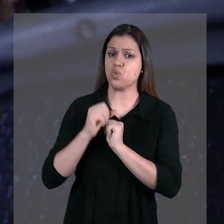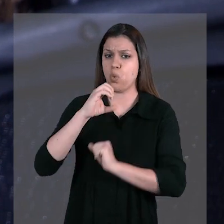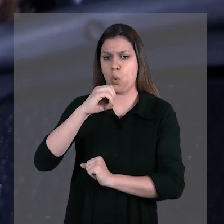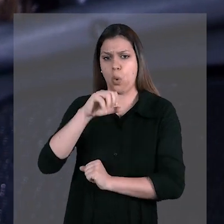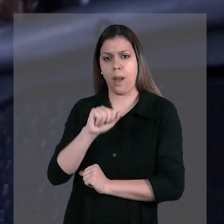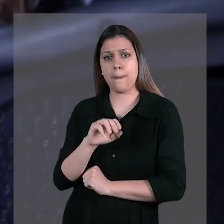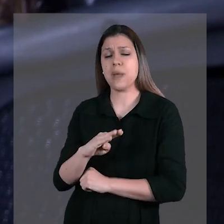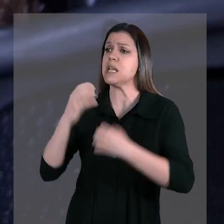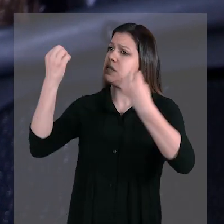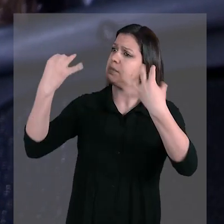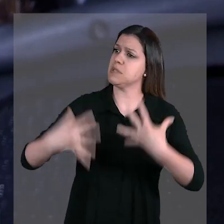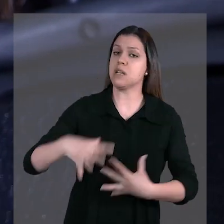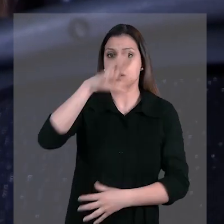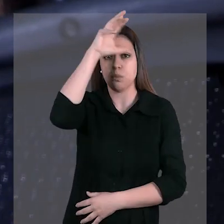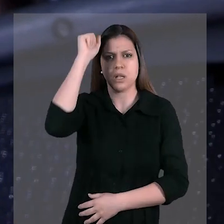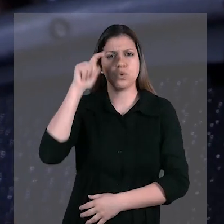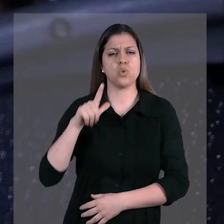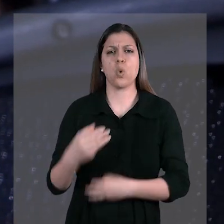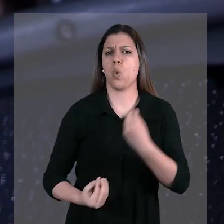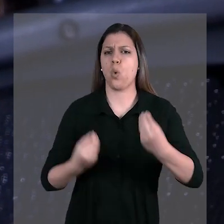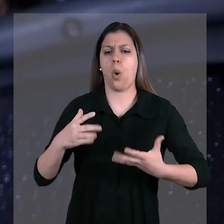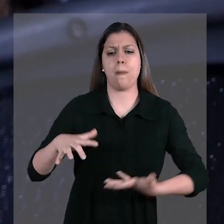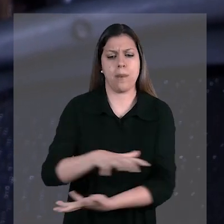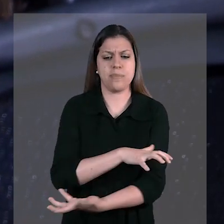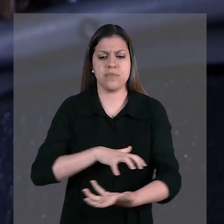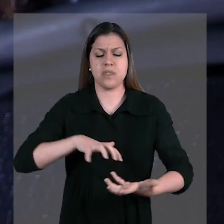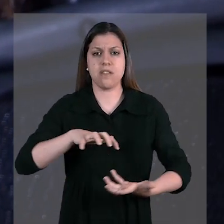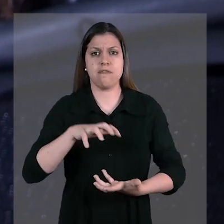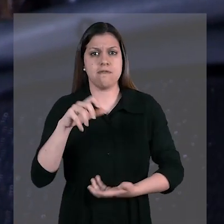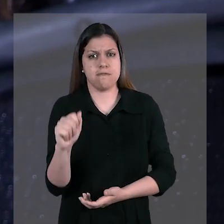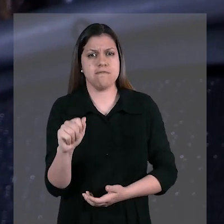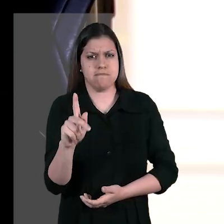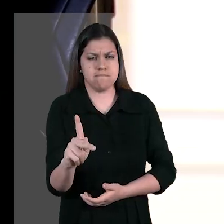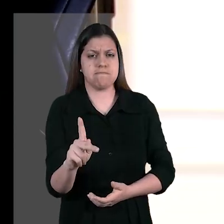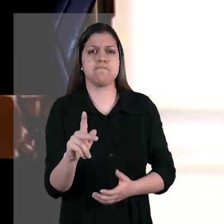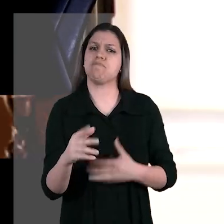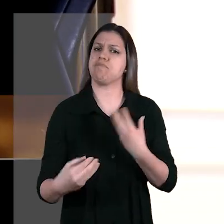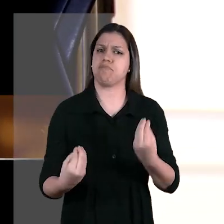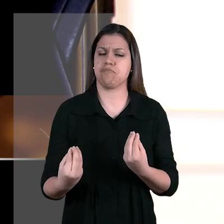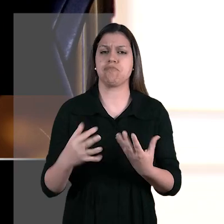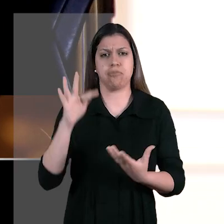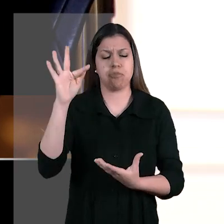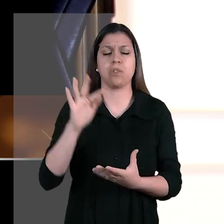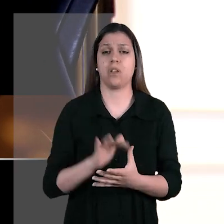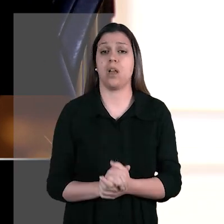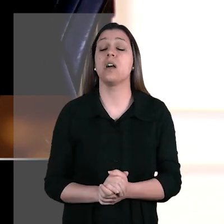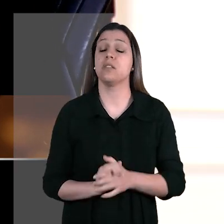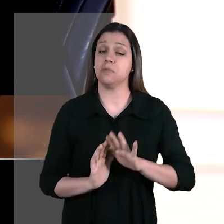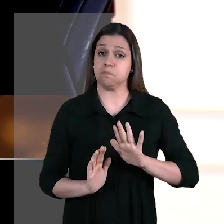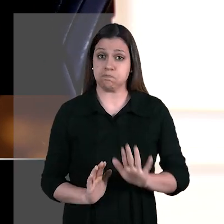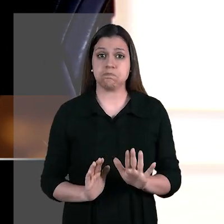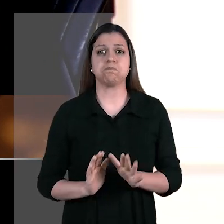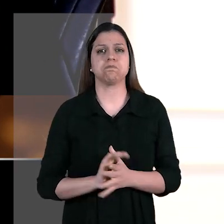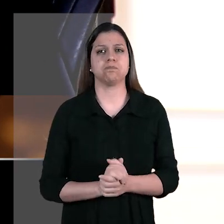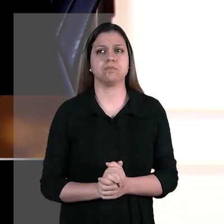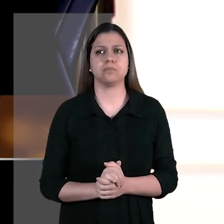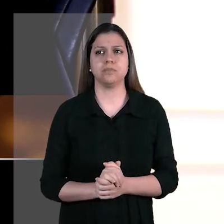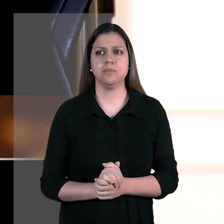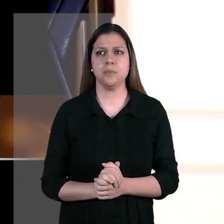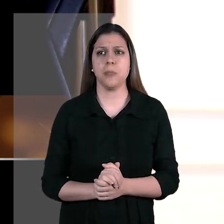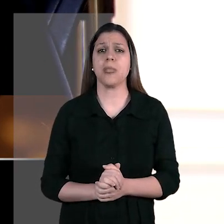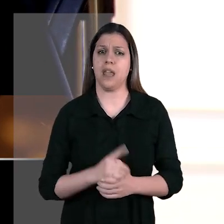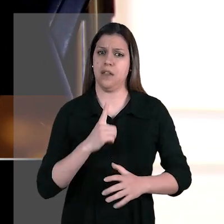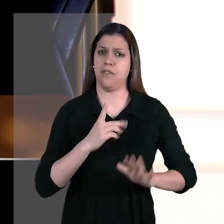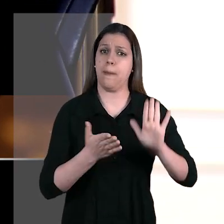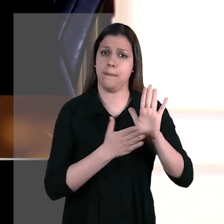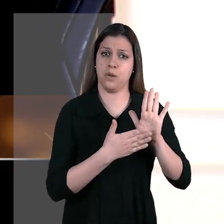população do Mato Grosso do Sul o que essa reforma de fato vai trazer de diferente. Então, Paulo, a proposta